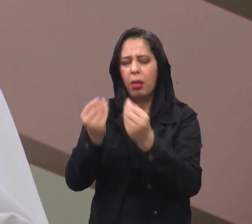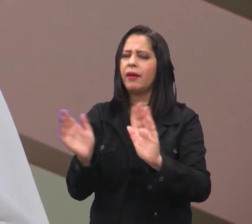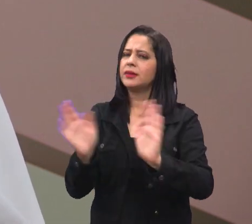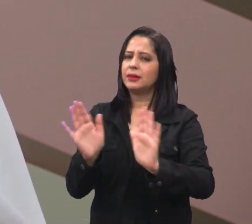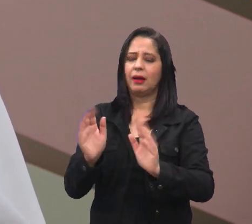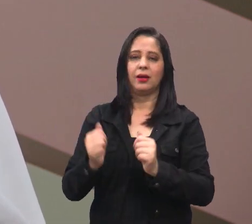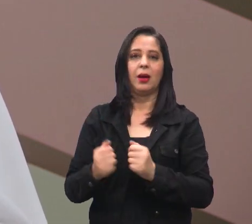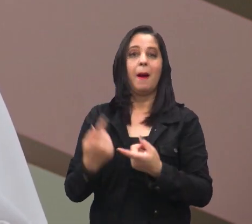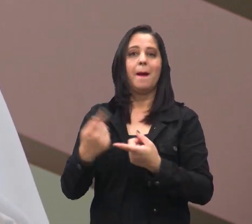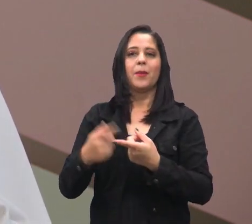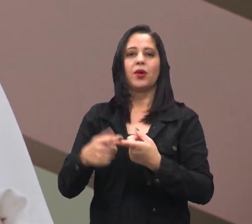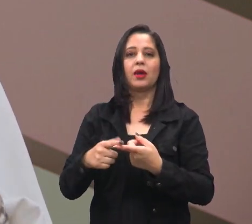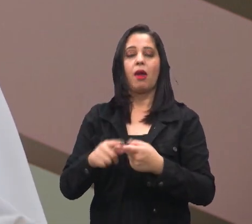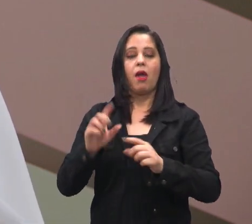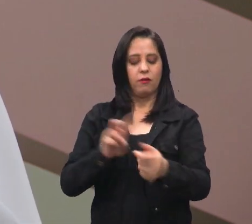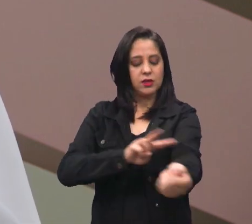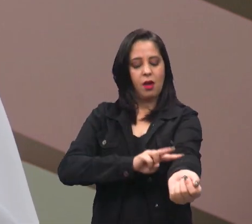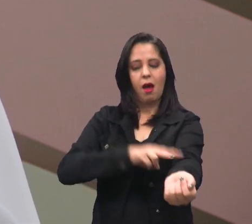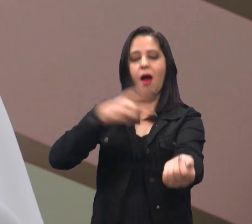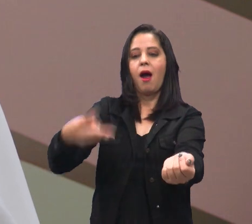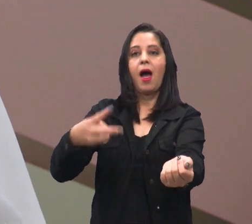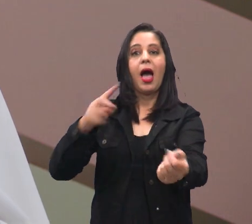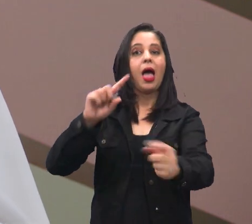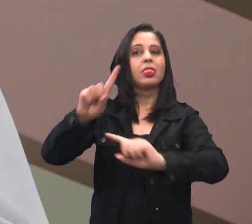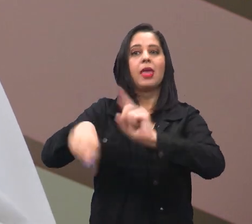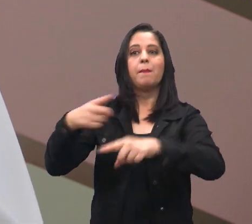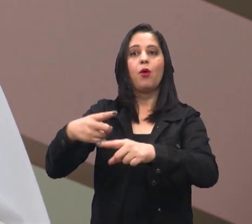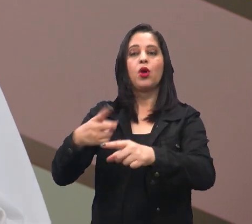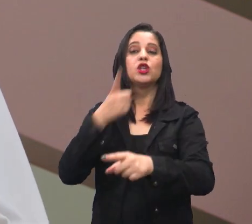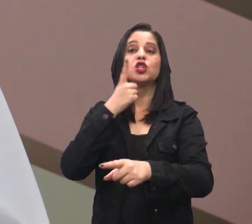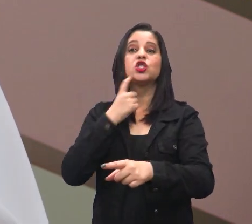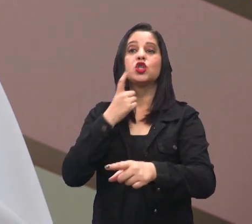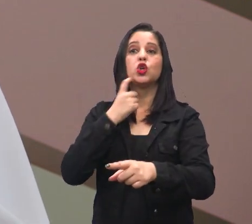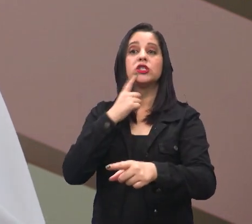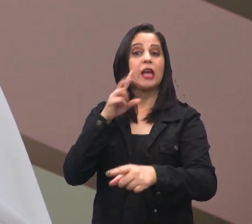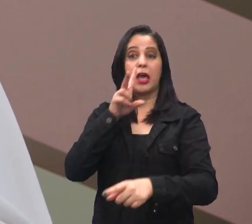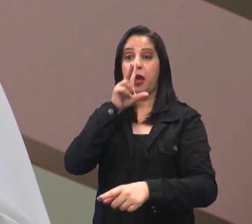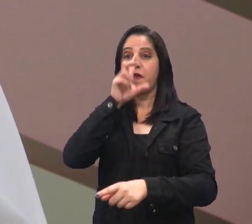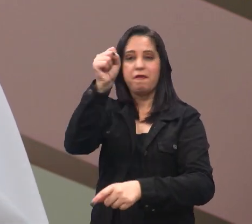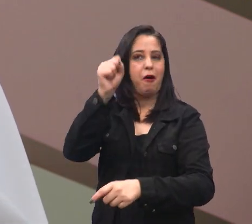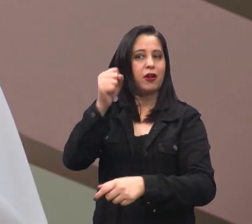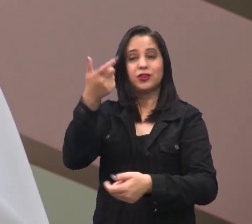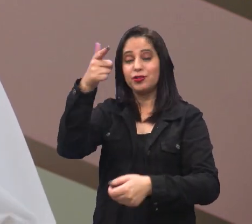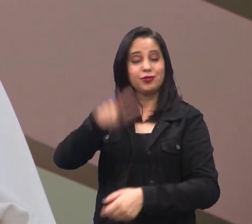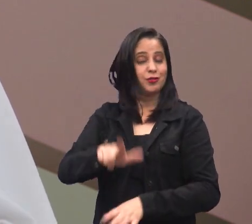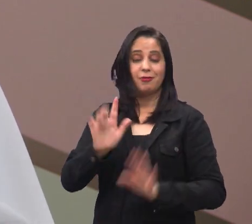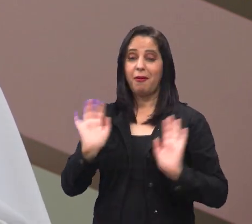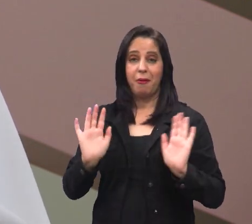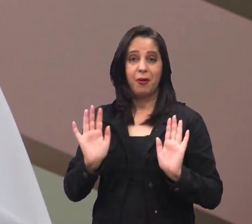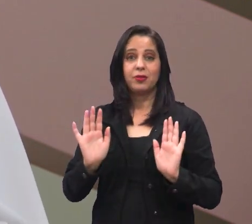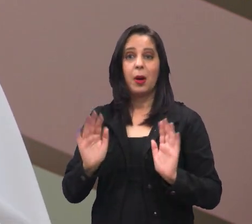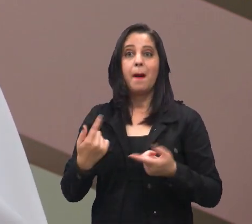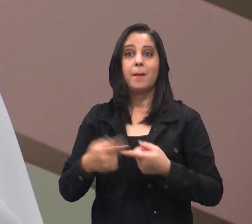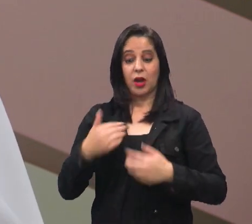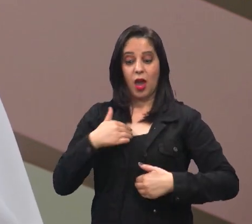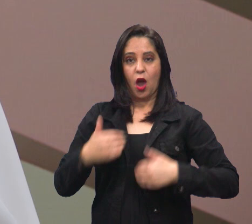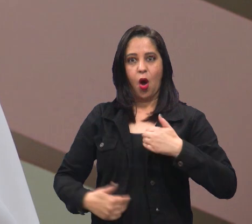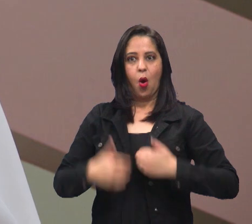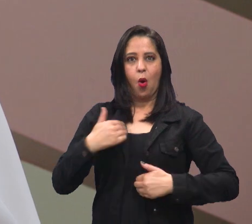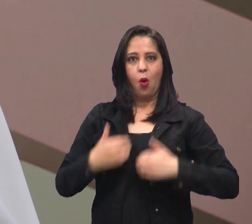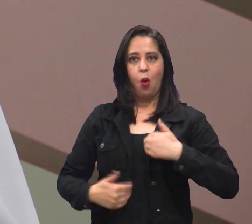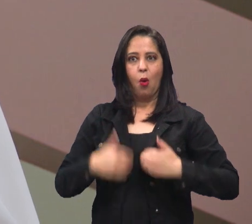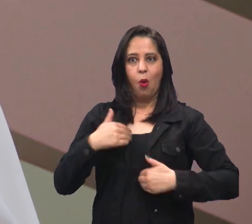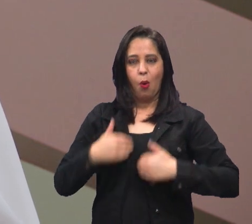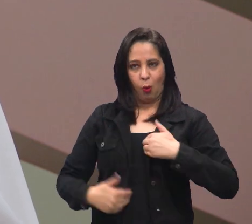exemplo, as hemácias, elas têm uma vida de 3 meses. Então, não precisa você doar sangue para produzir novas hemácias. O corpo mesmo destrói